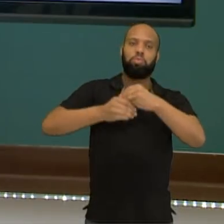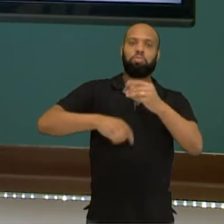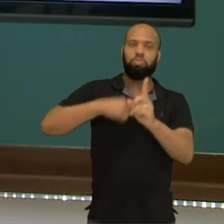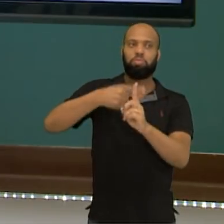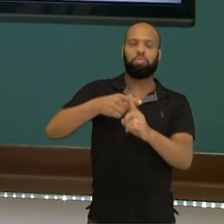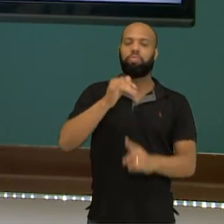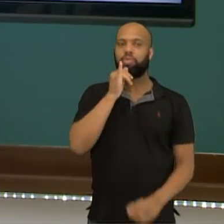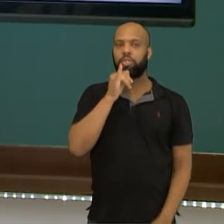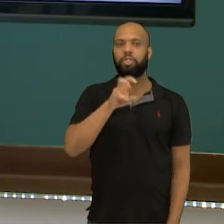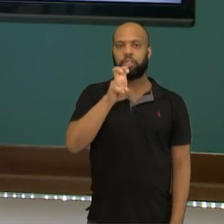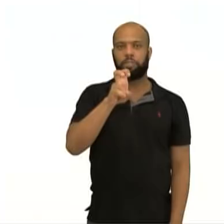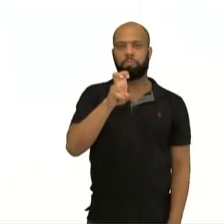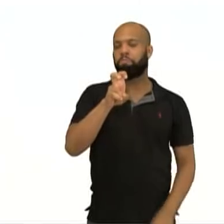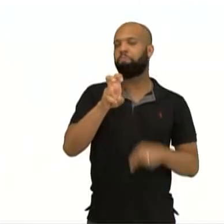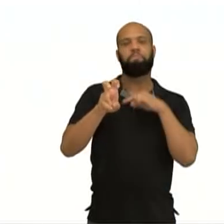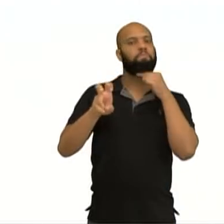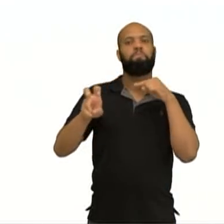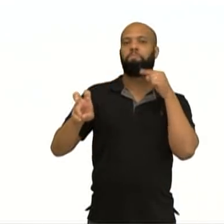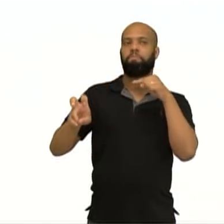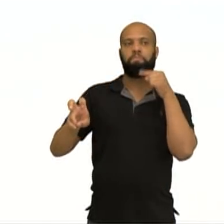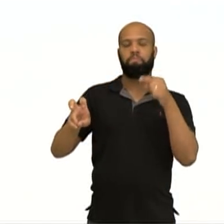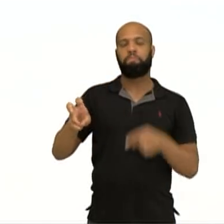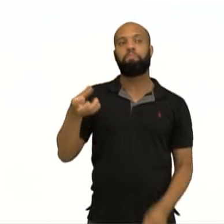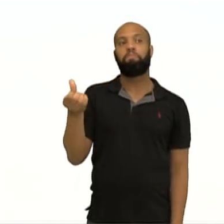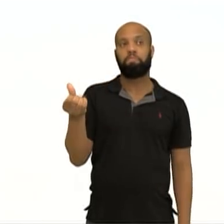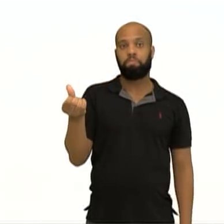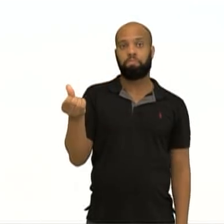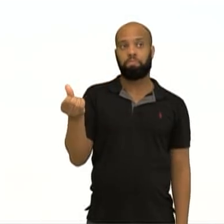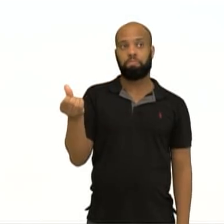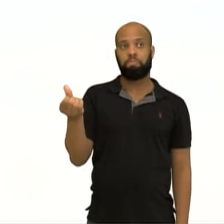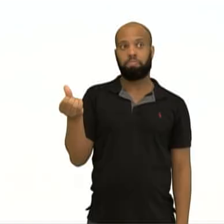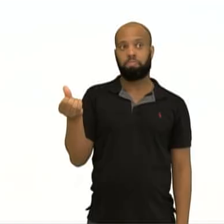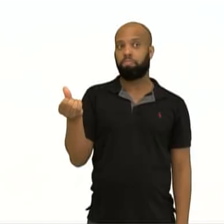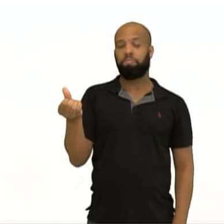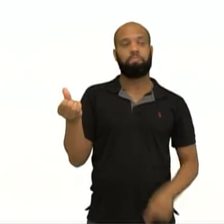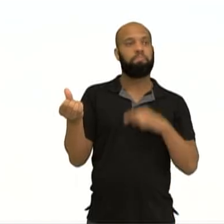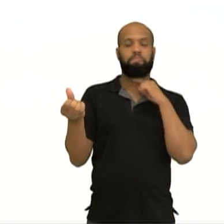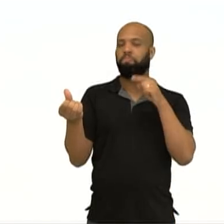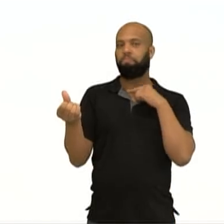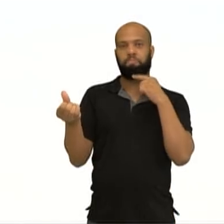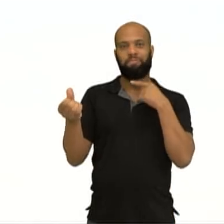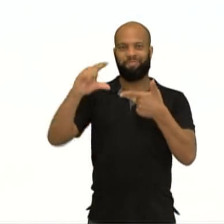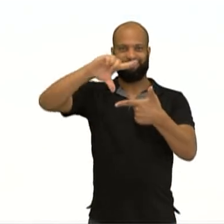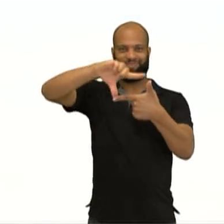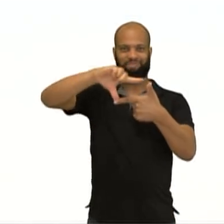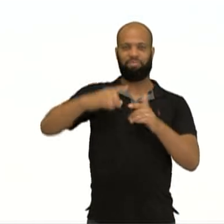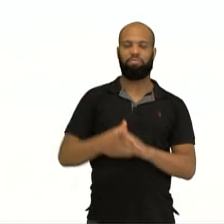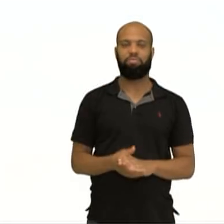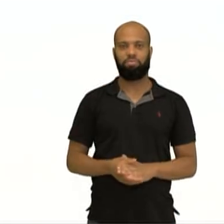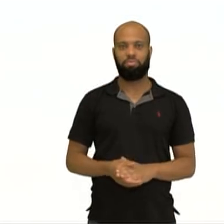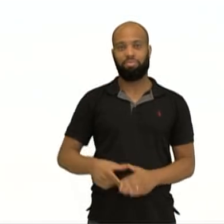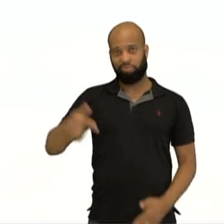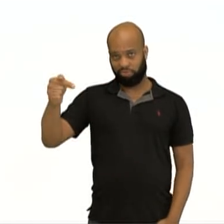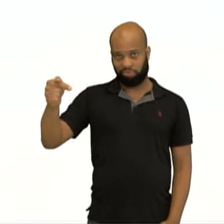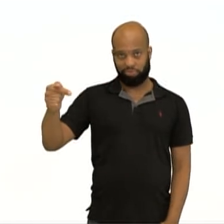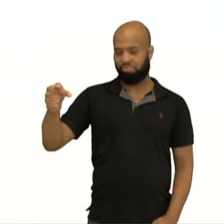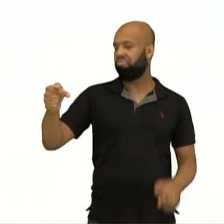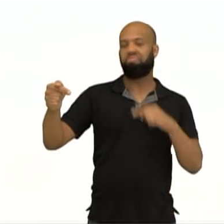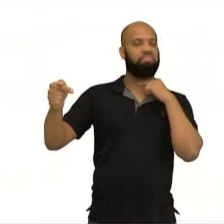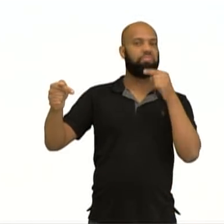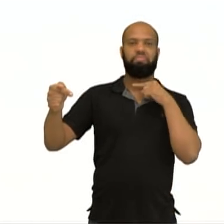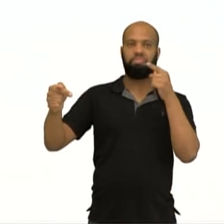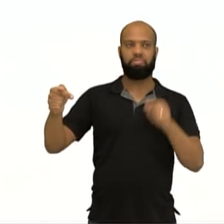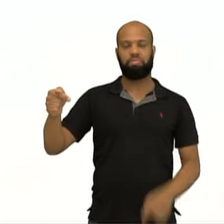5 eu consigo? Não consigo. Com 6 eu consigo? Não consigo. Com 7 eu consigo?